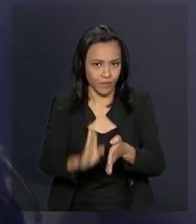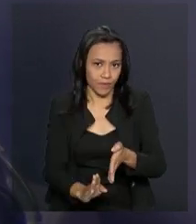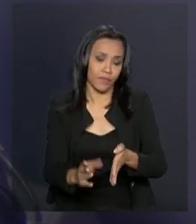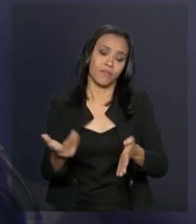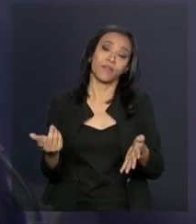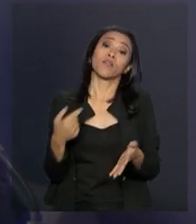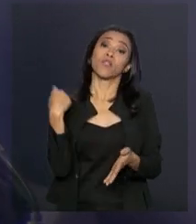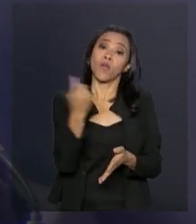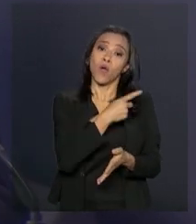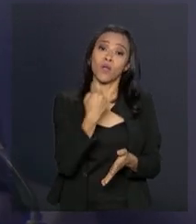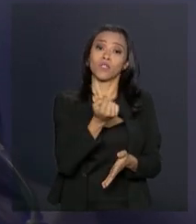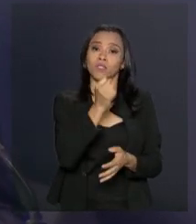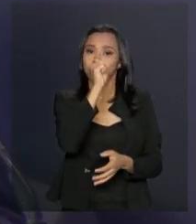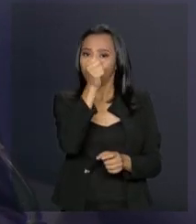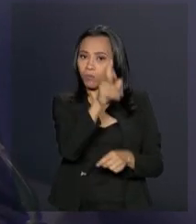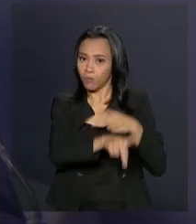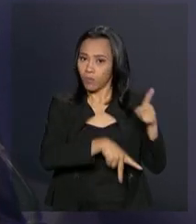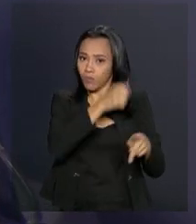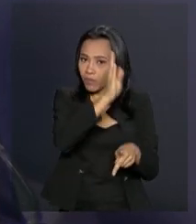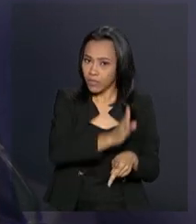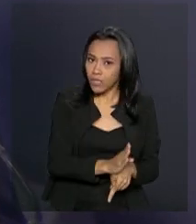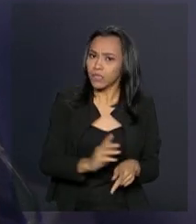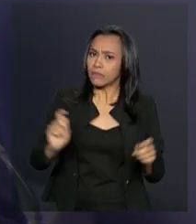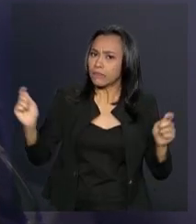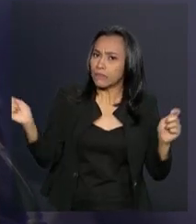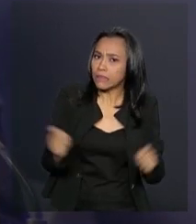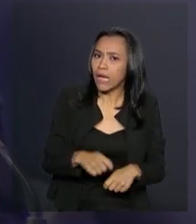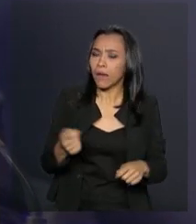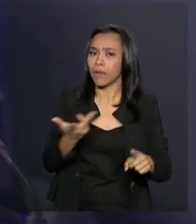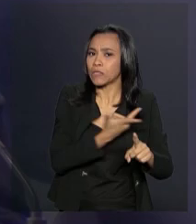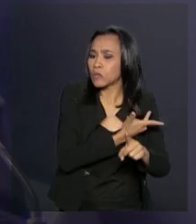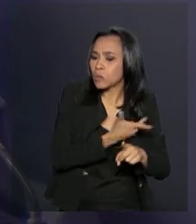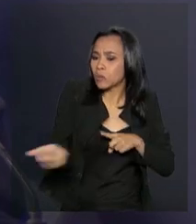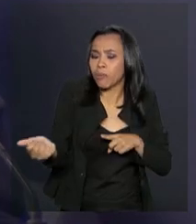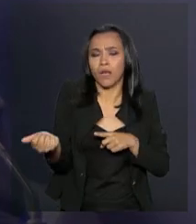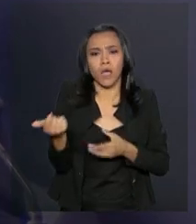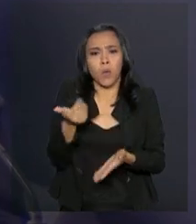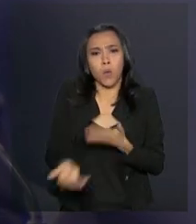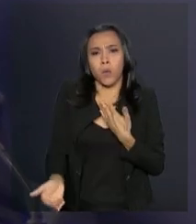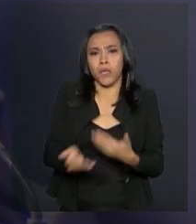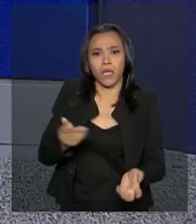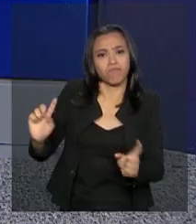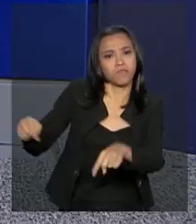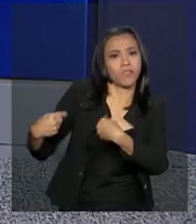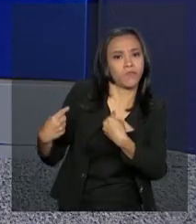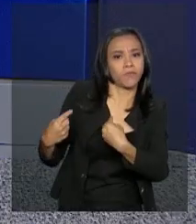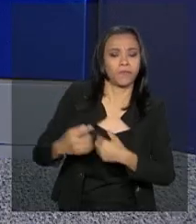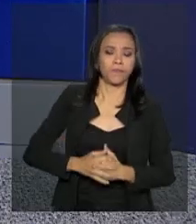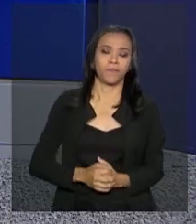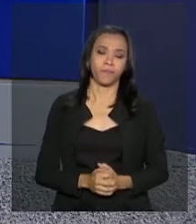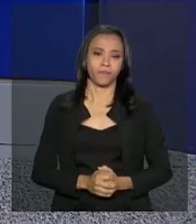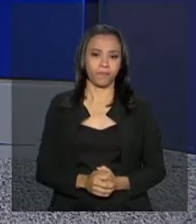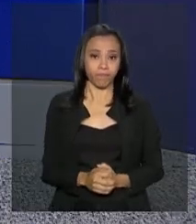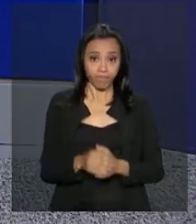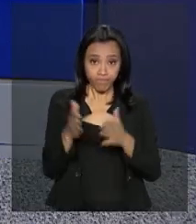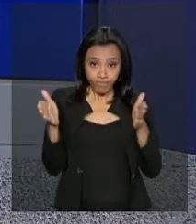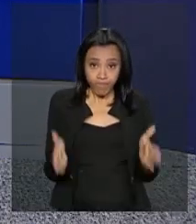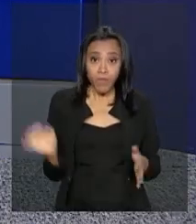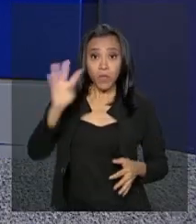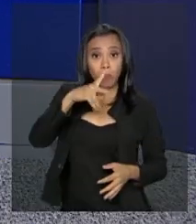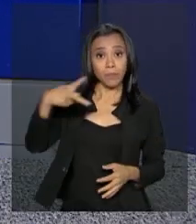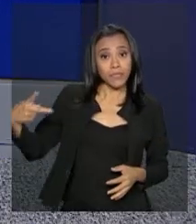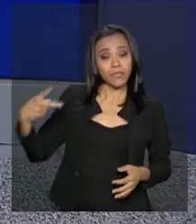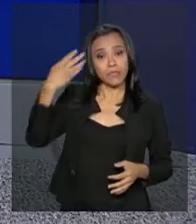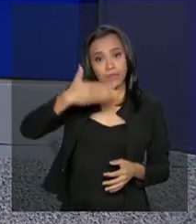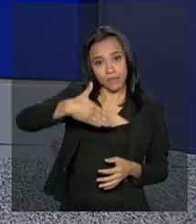brasileiros somos capazes de superar qualquer desafio o presidente michel temer